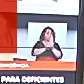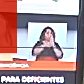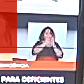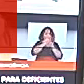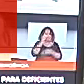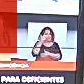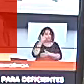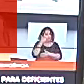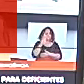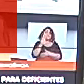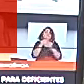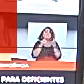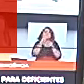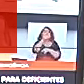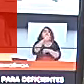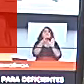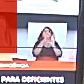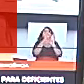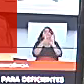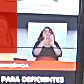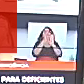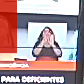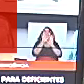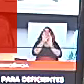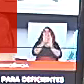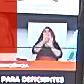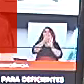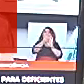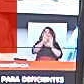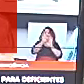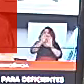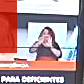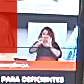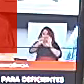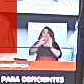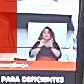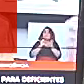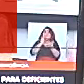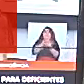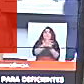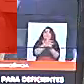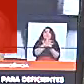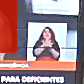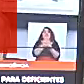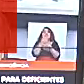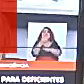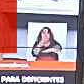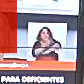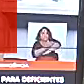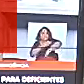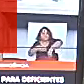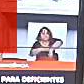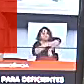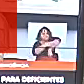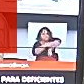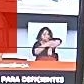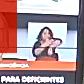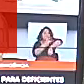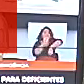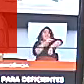pudesse sacar o FGTS para compra de órteses e próteses. Hoje está na Lei Brasileira de Inclusão, mas... aqui, graças a Denise,